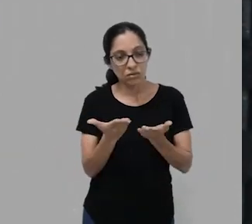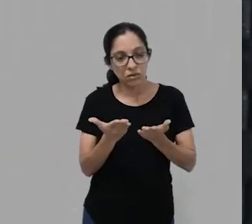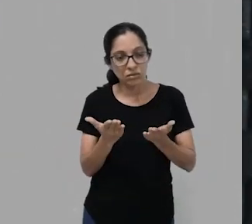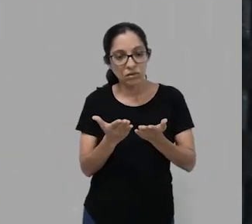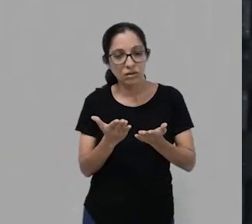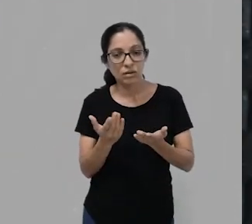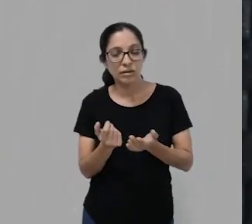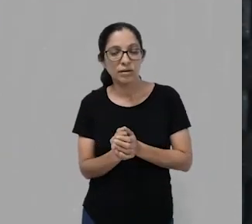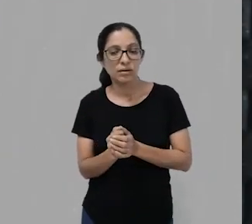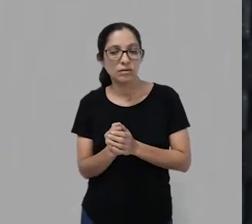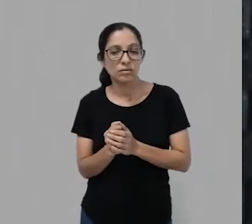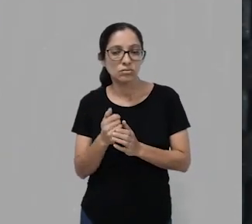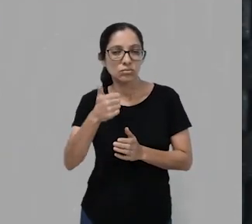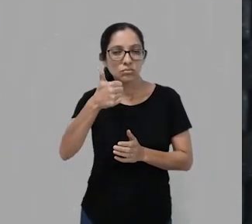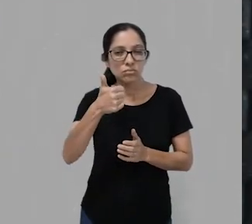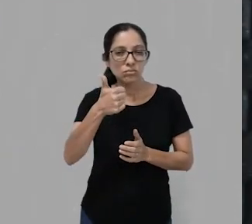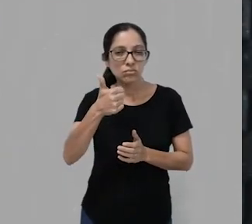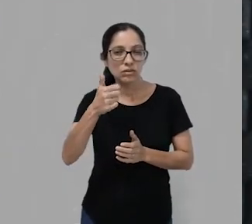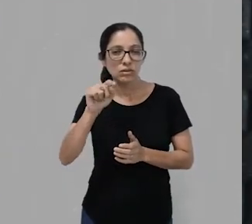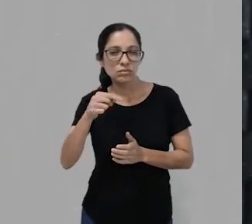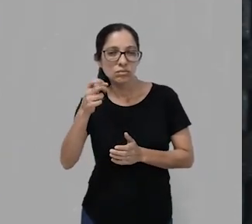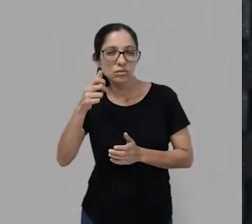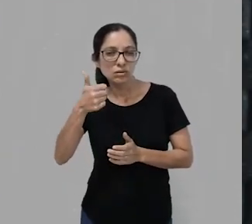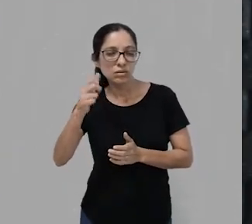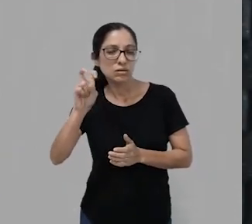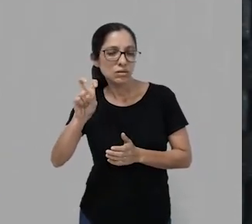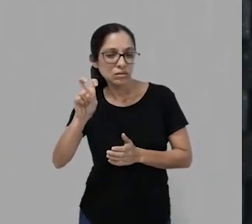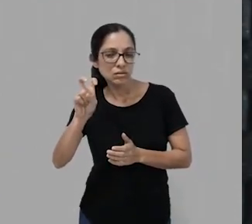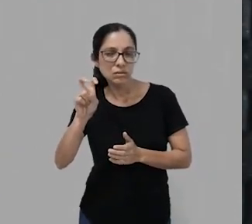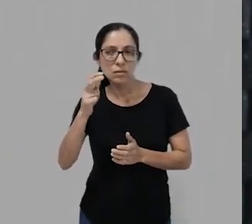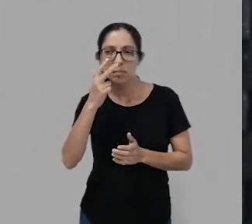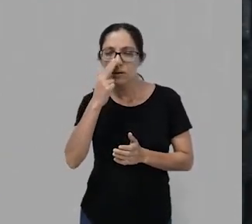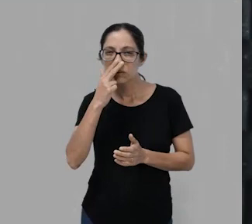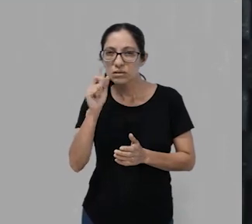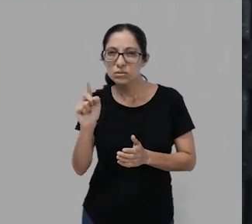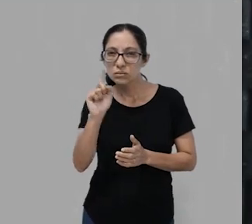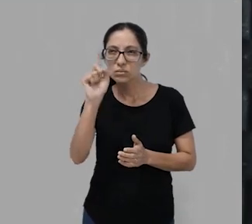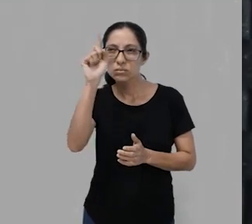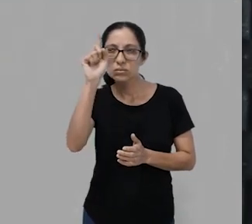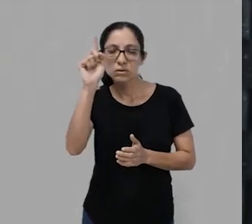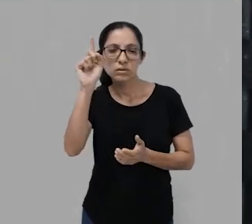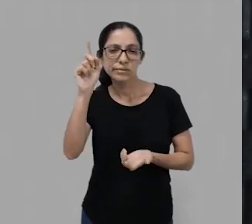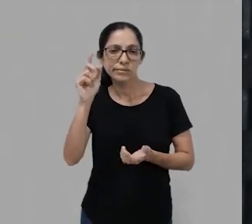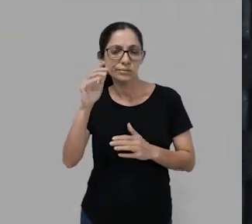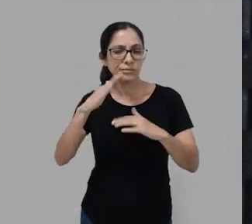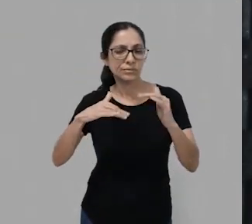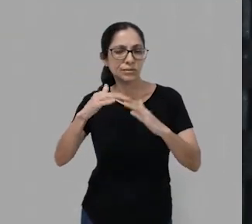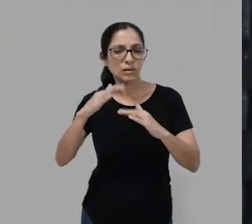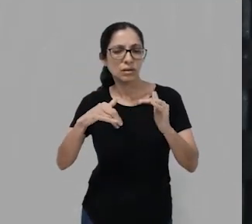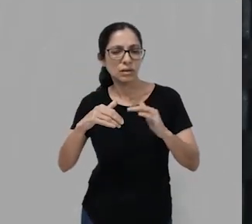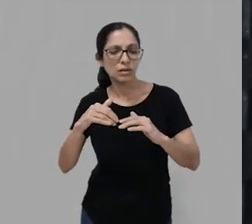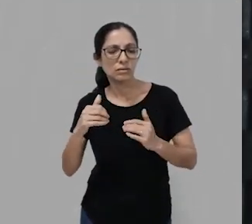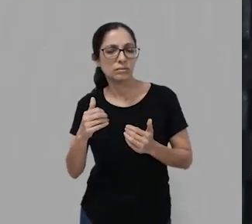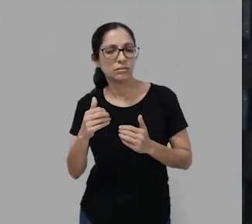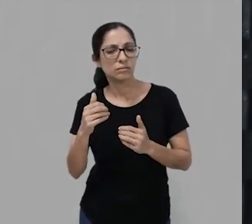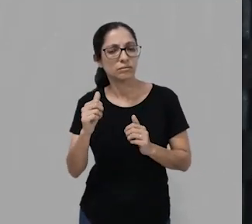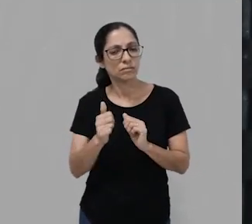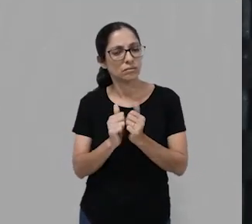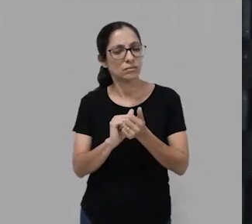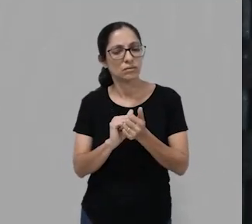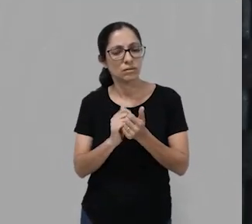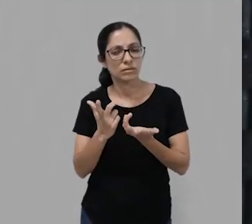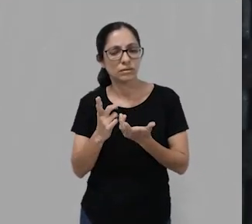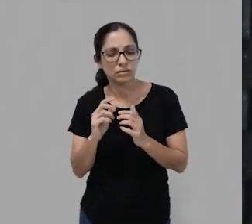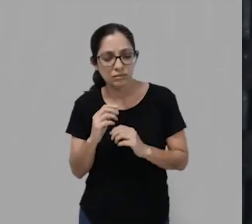por desfavorecer aqueles atletas que são um pouquinho mais altos. Eles têm que se curvar um pouquinho mais para atingir essa altura de 1,15